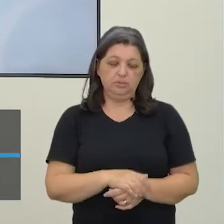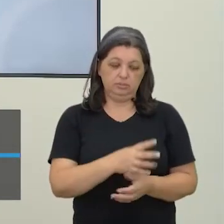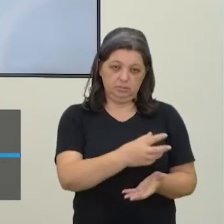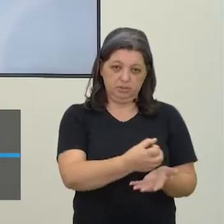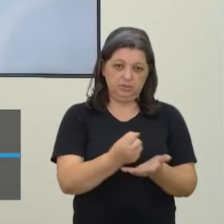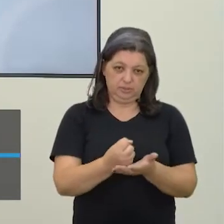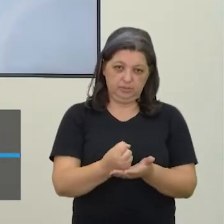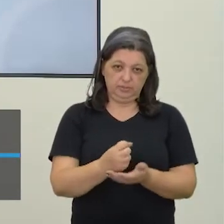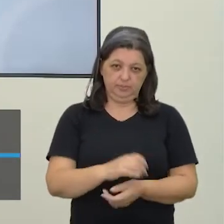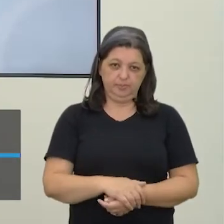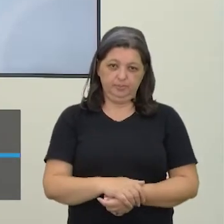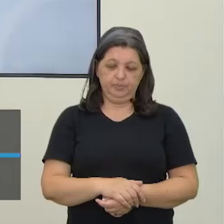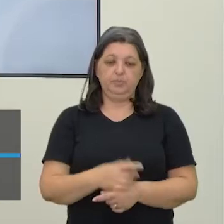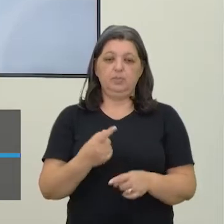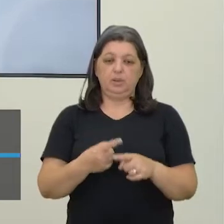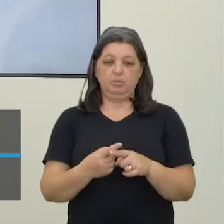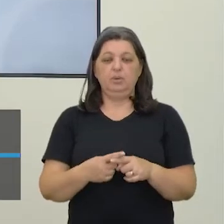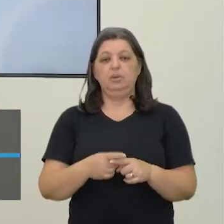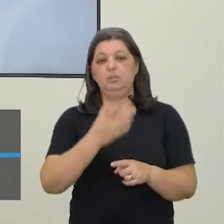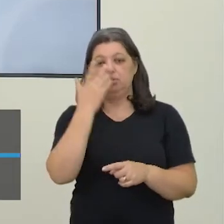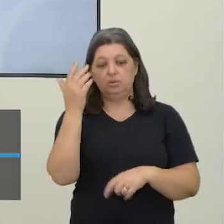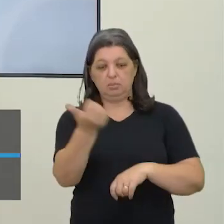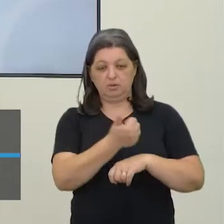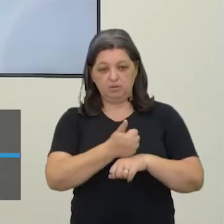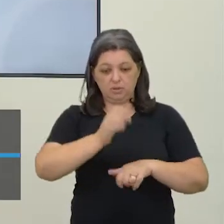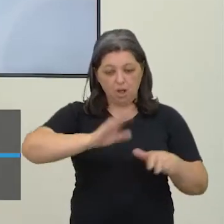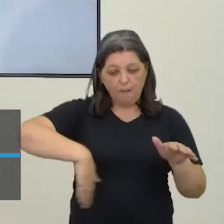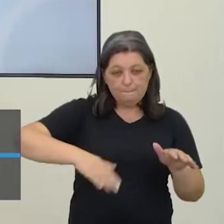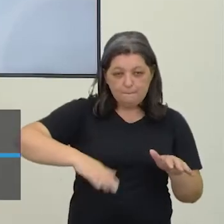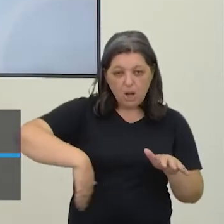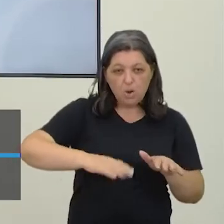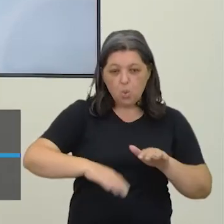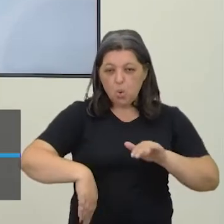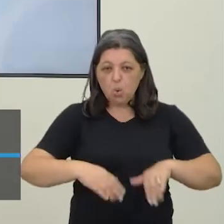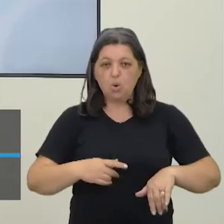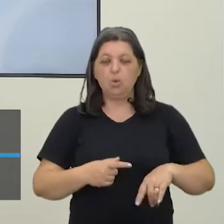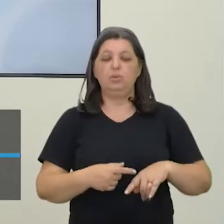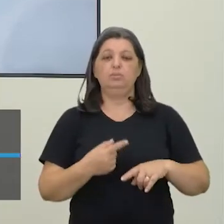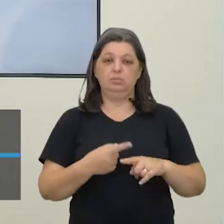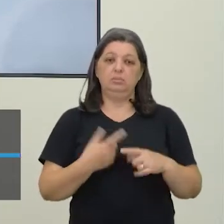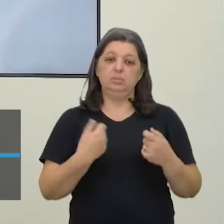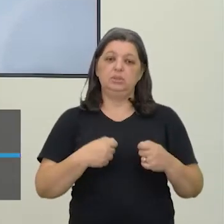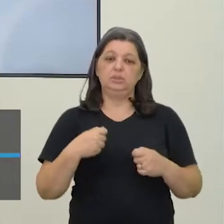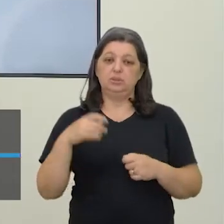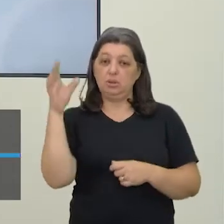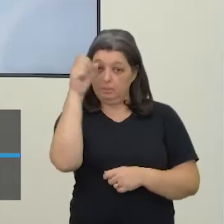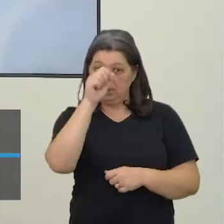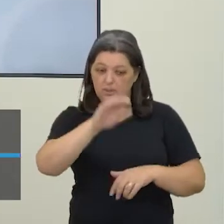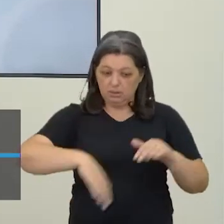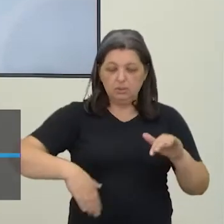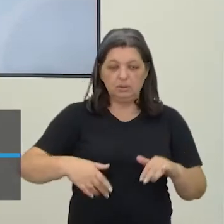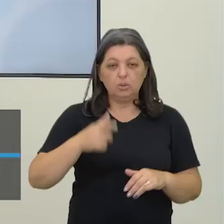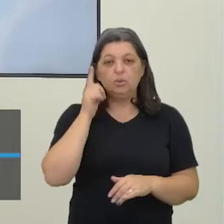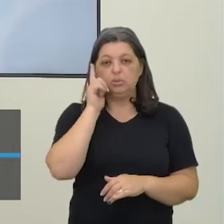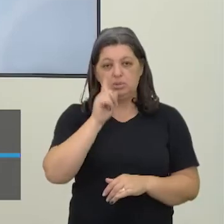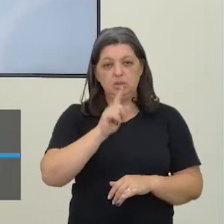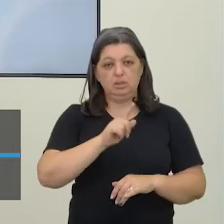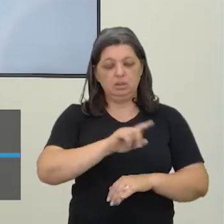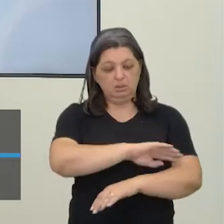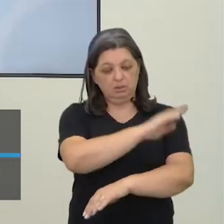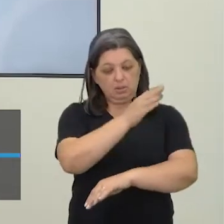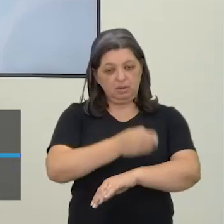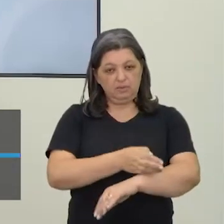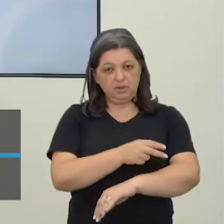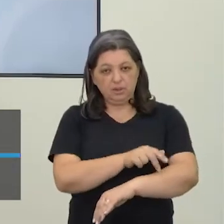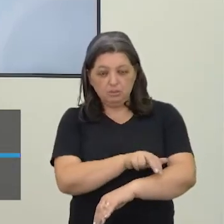de um dos mergulhadores, né? As crianças saíram todas com vida, tiveram que aprender a mergulhar na marra para poder conseguir sair dali. Foi